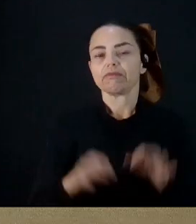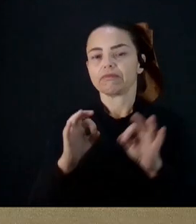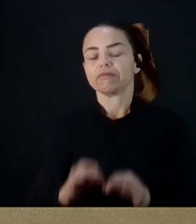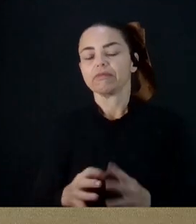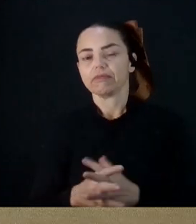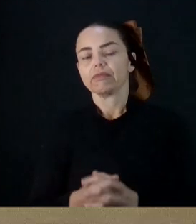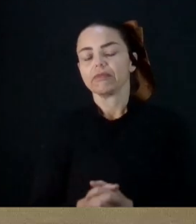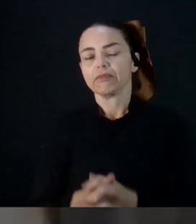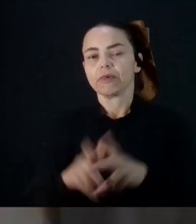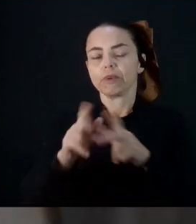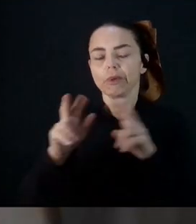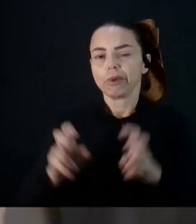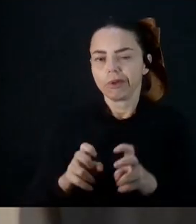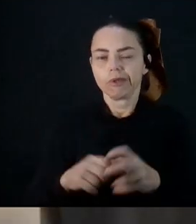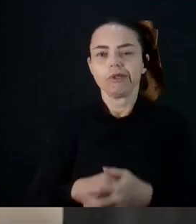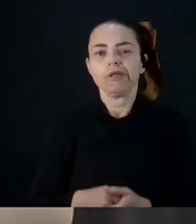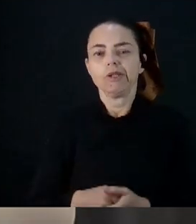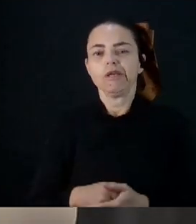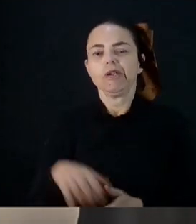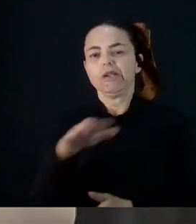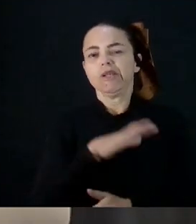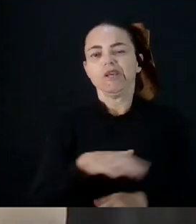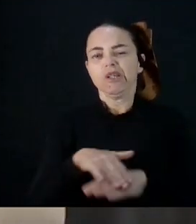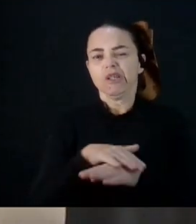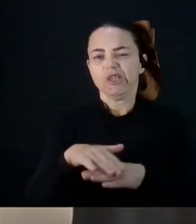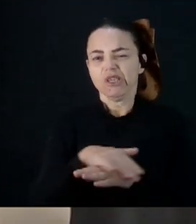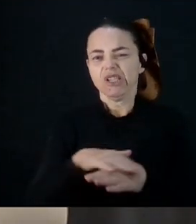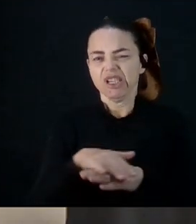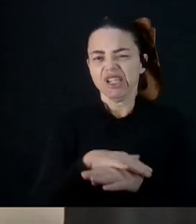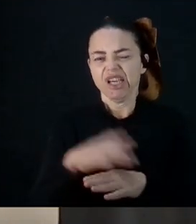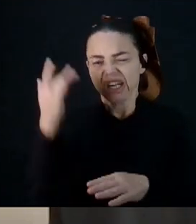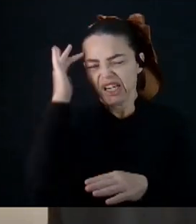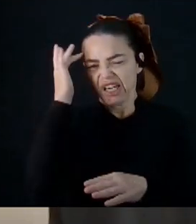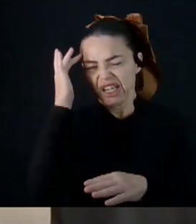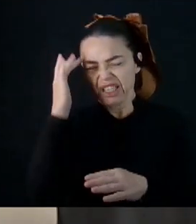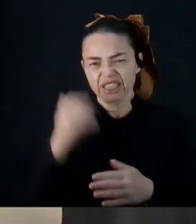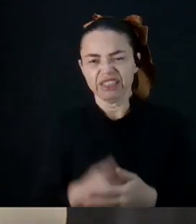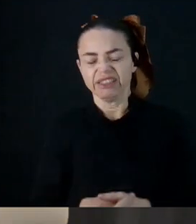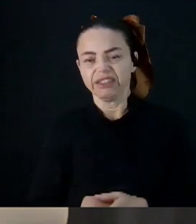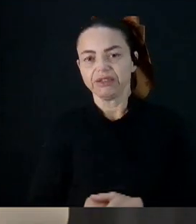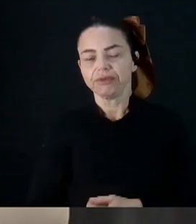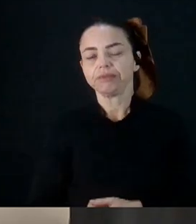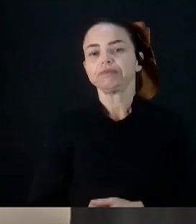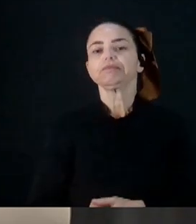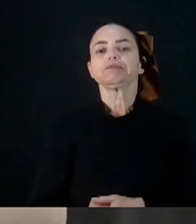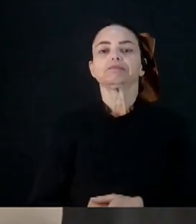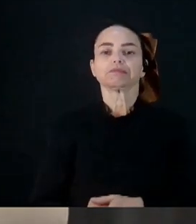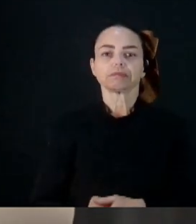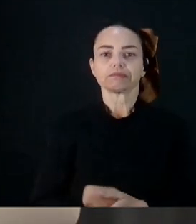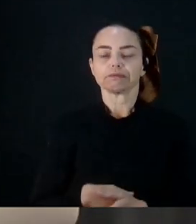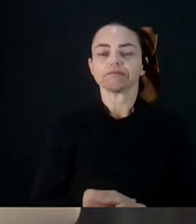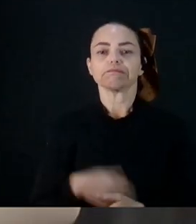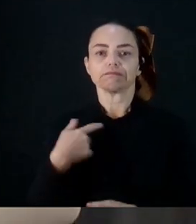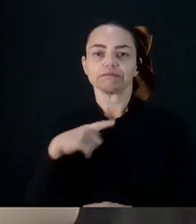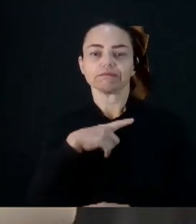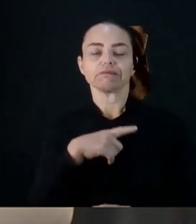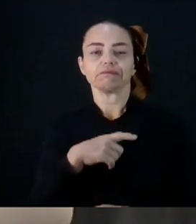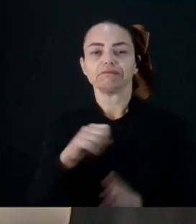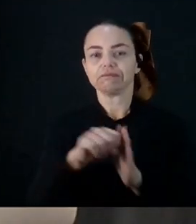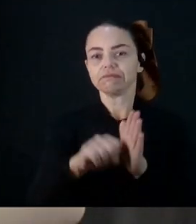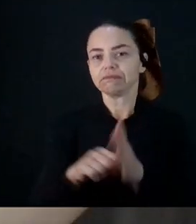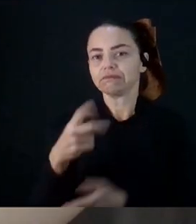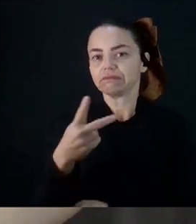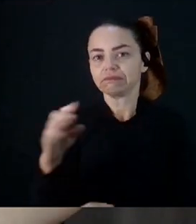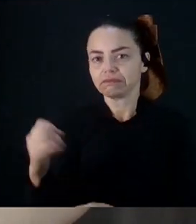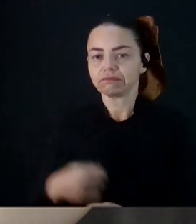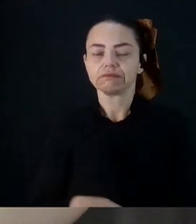tema geral que a gente está conversando, né? Eu acho que tem muito a ver com aquele termo que apareceu agora no século XX, né? Sobre